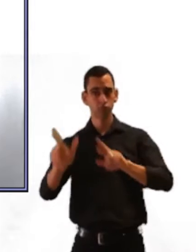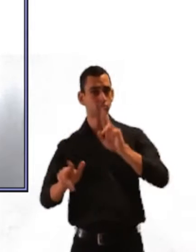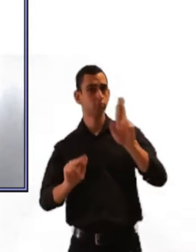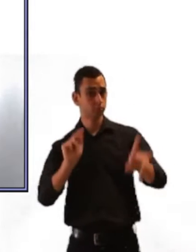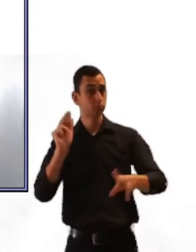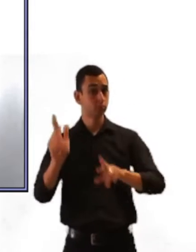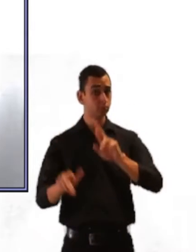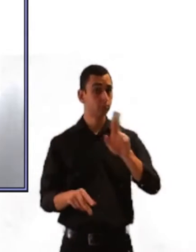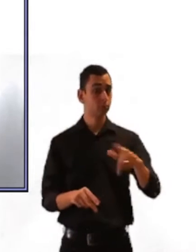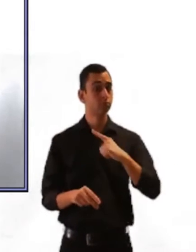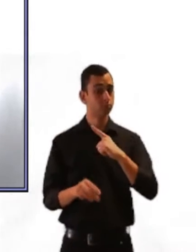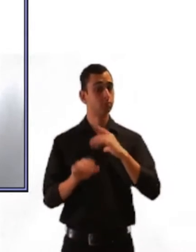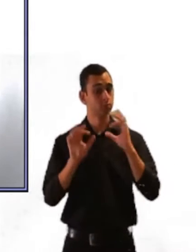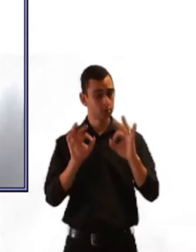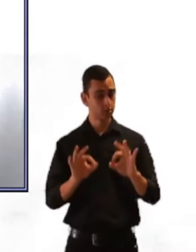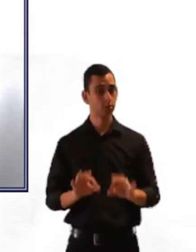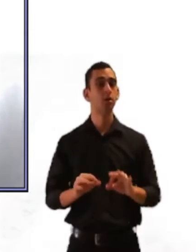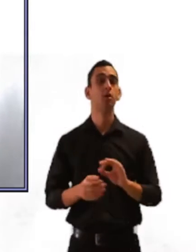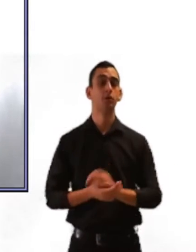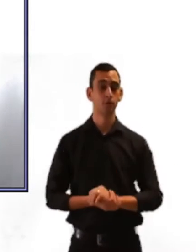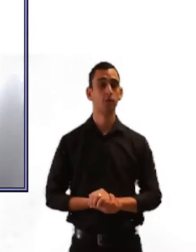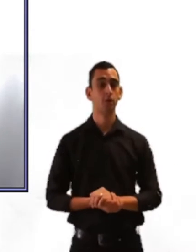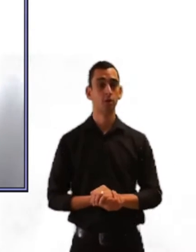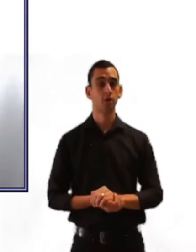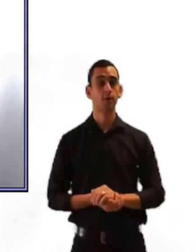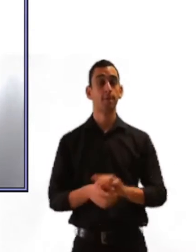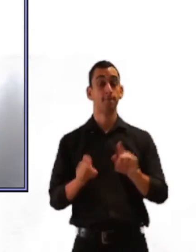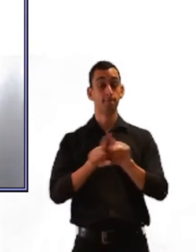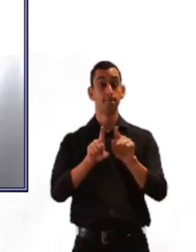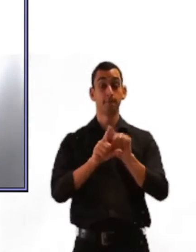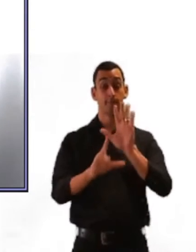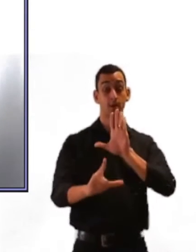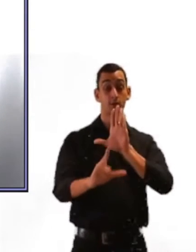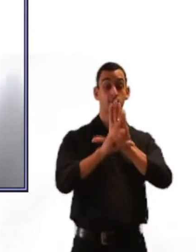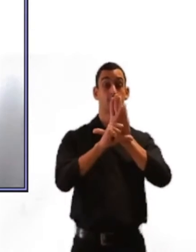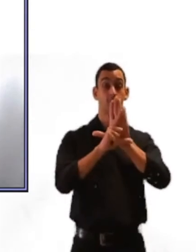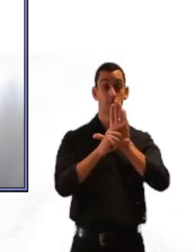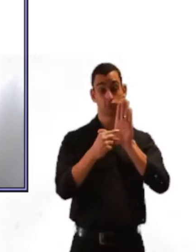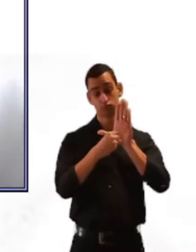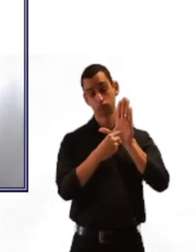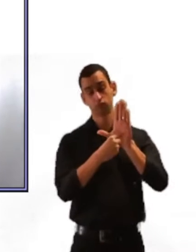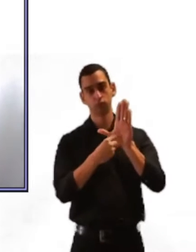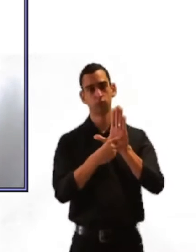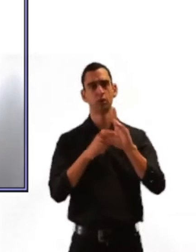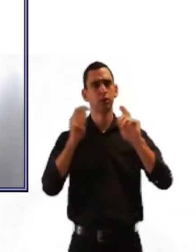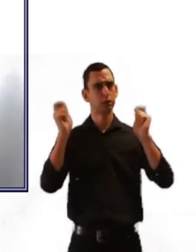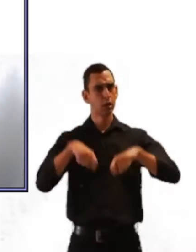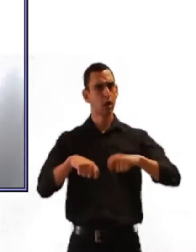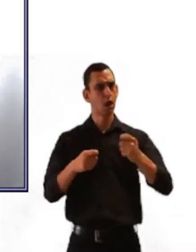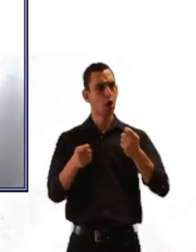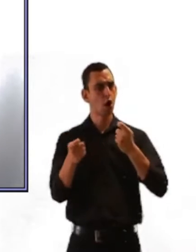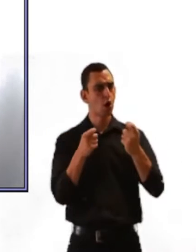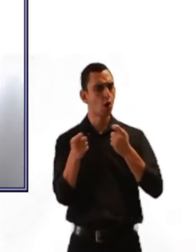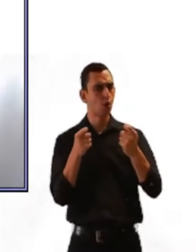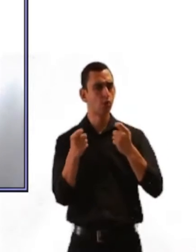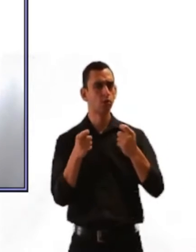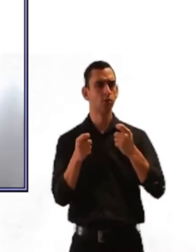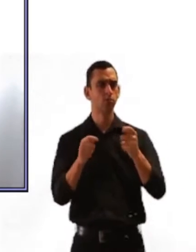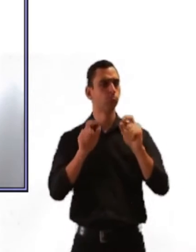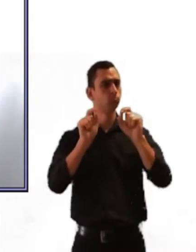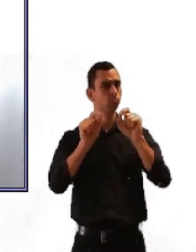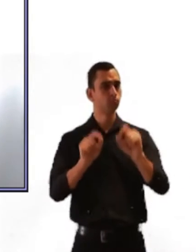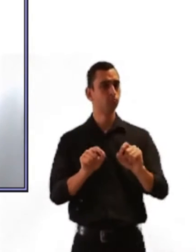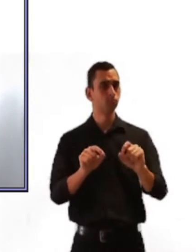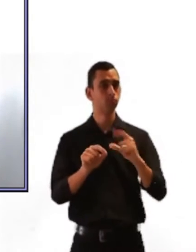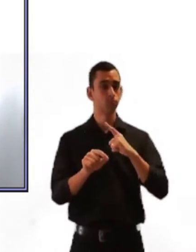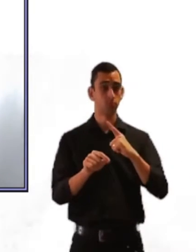evitar subjetivismos. Mas a lei consegue controlar esse subjetivismo